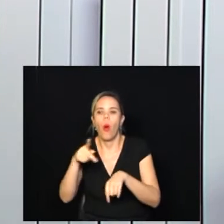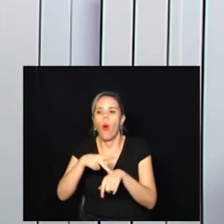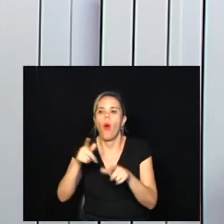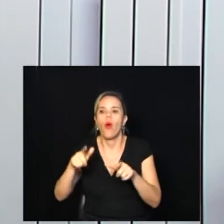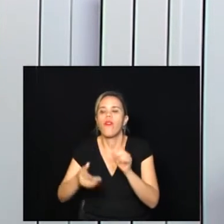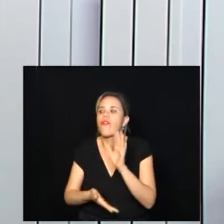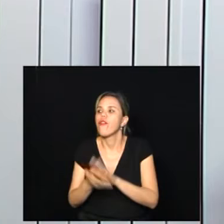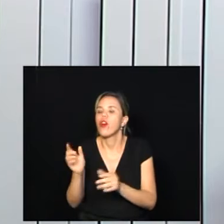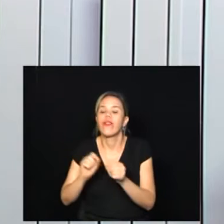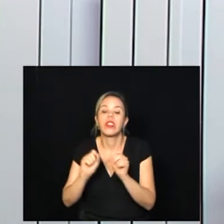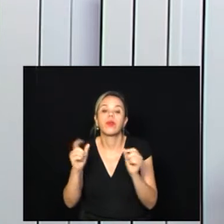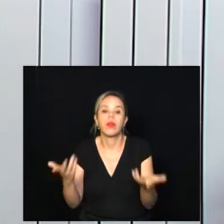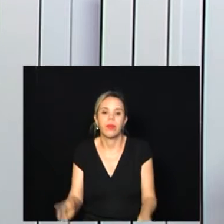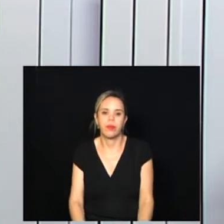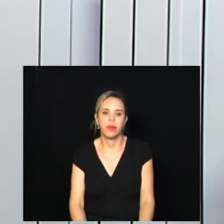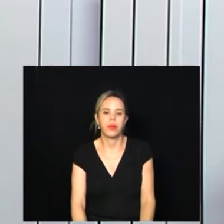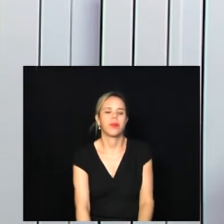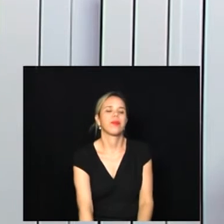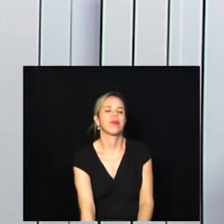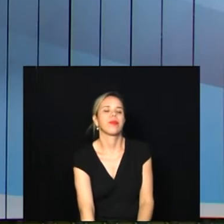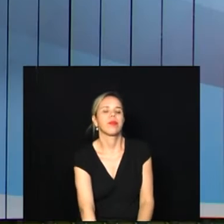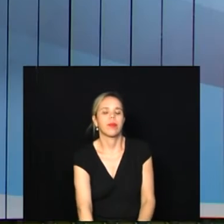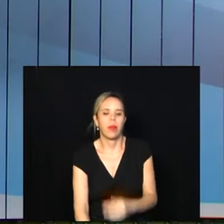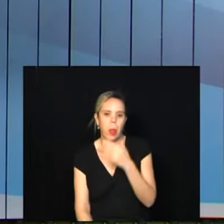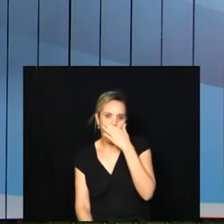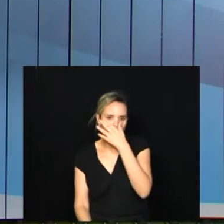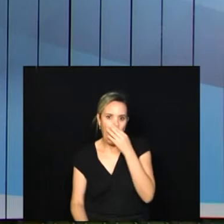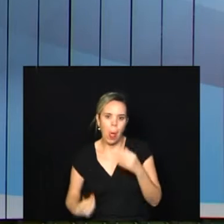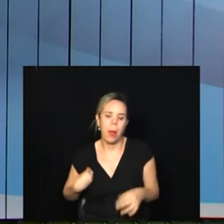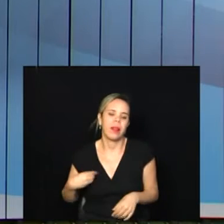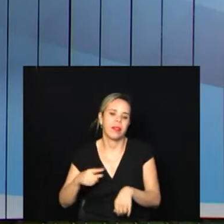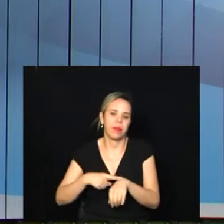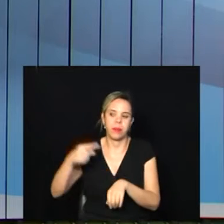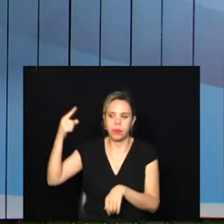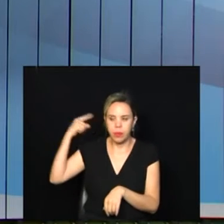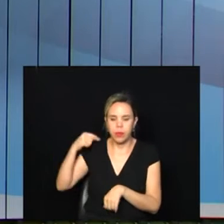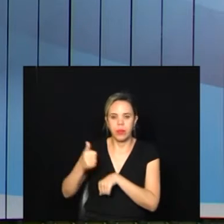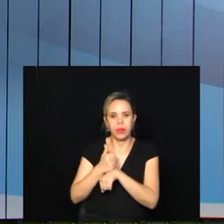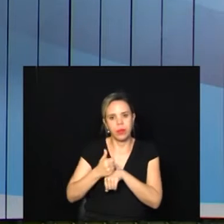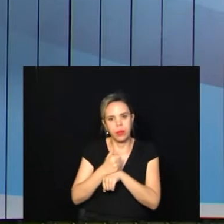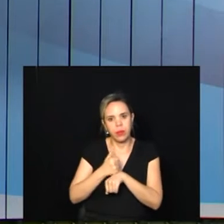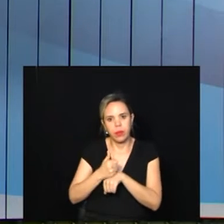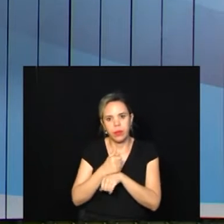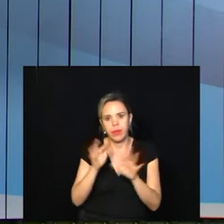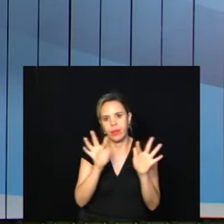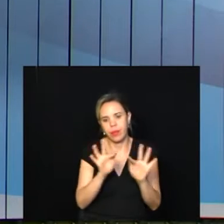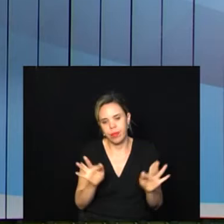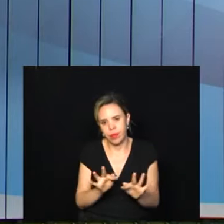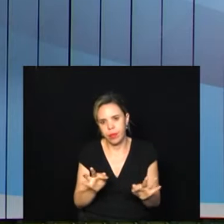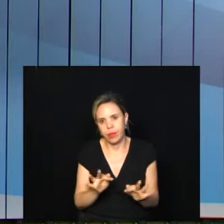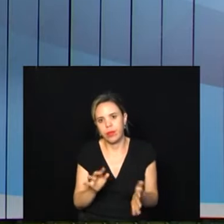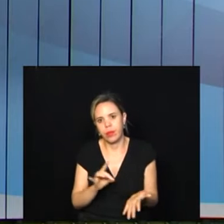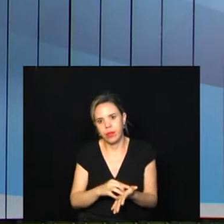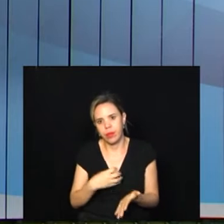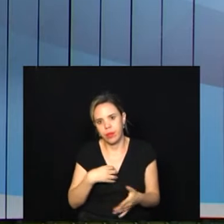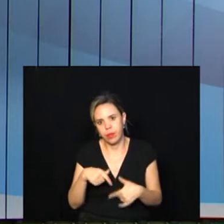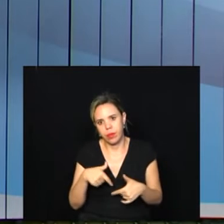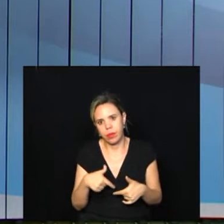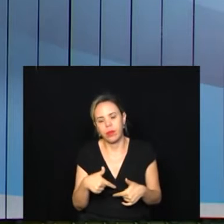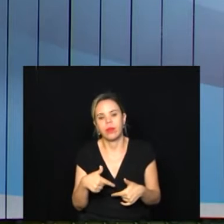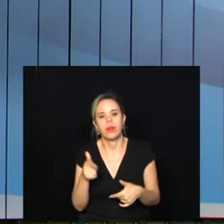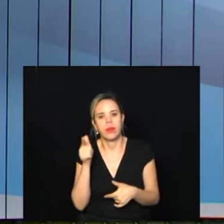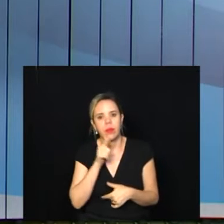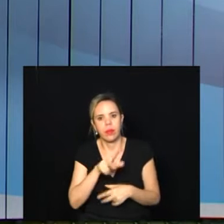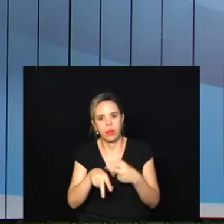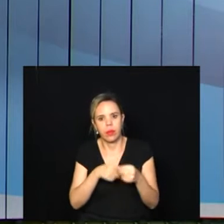onde ir, fazer o quê? Eu estava num momento de carreira assim, extremamente feliz e realizada no meu trabalho. Tinha